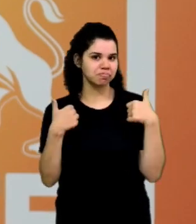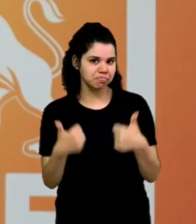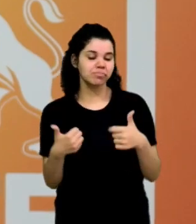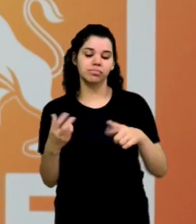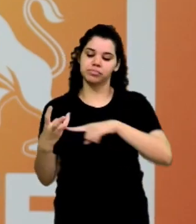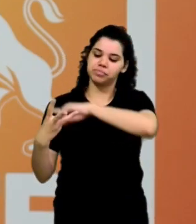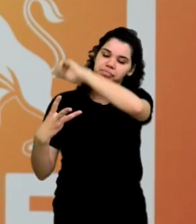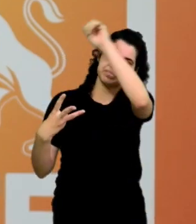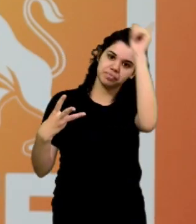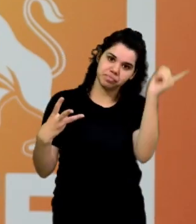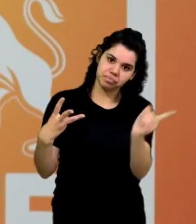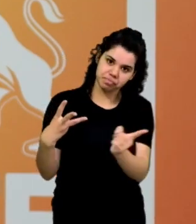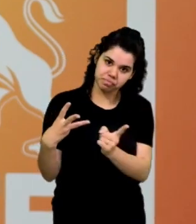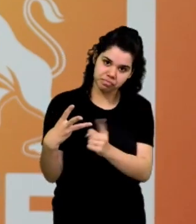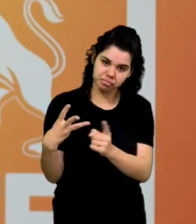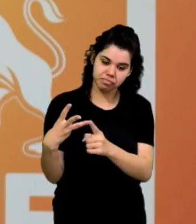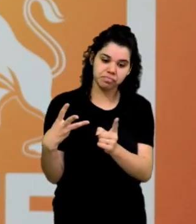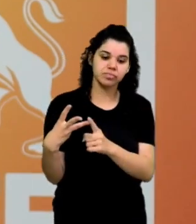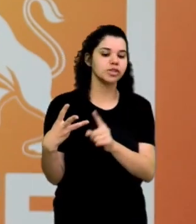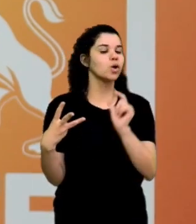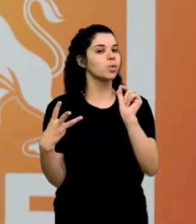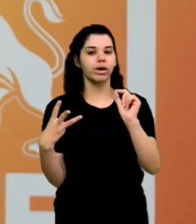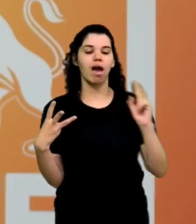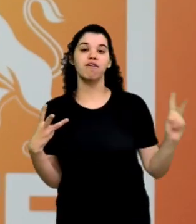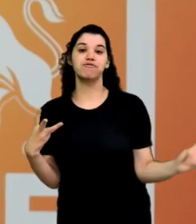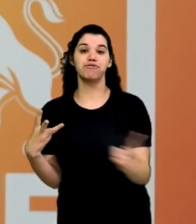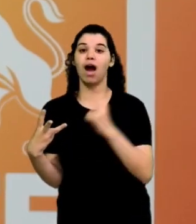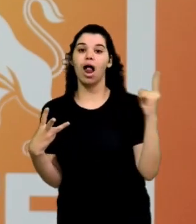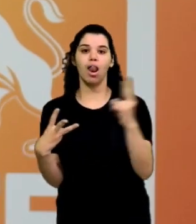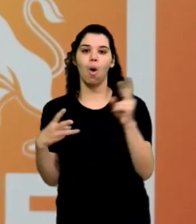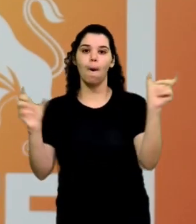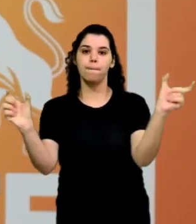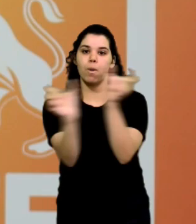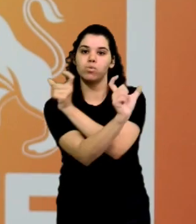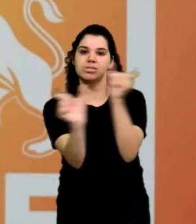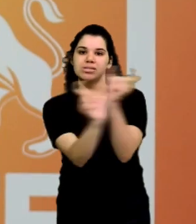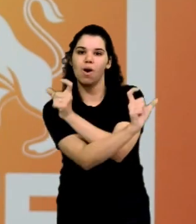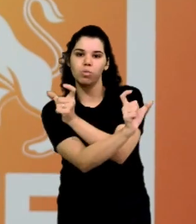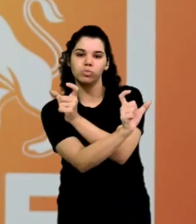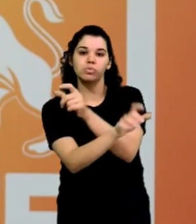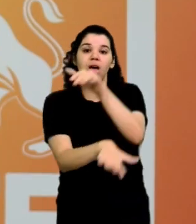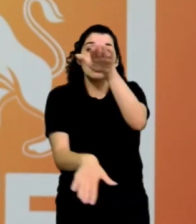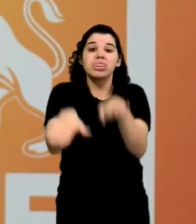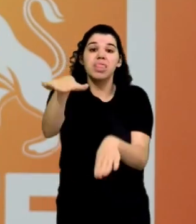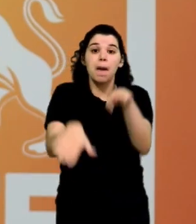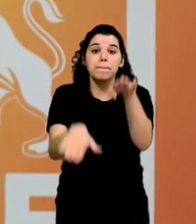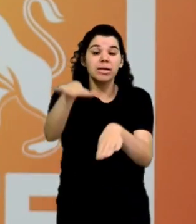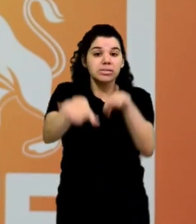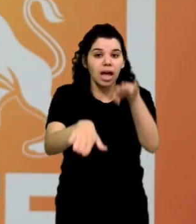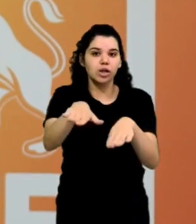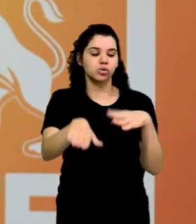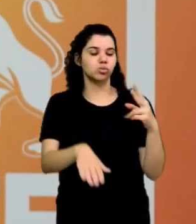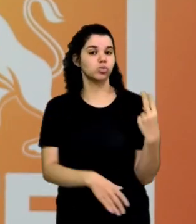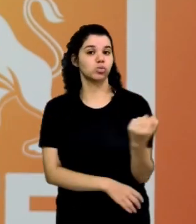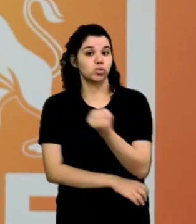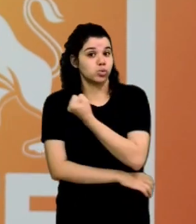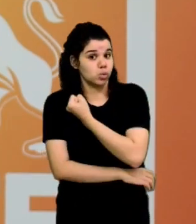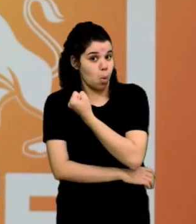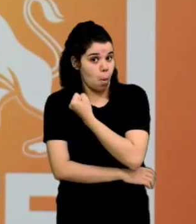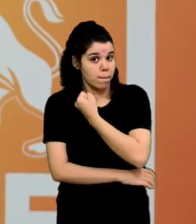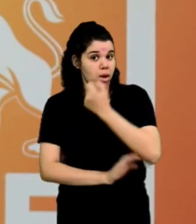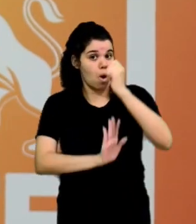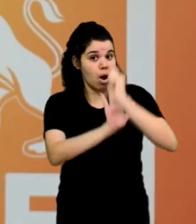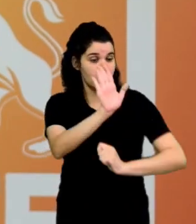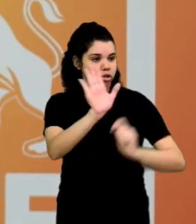Já a terceira característica, chamada de valor posicional, indica que dependendo da posição onde esteja o algarismo, ele